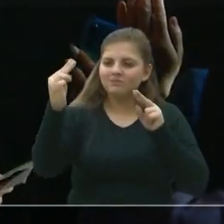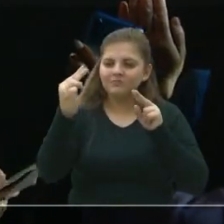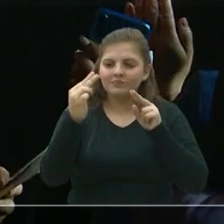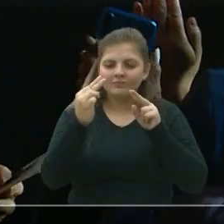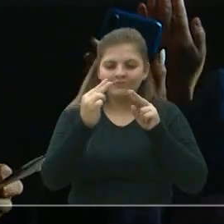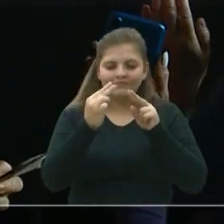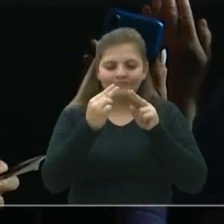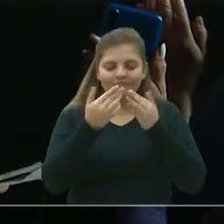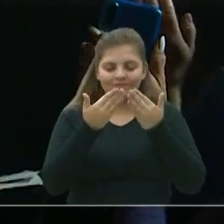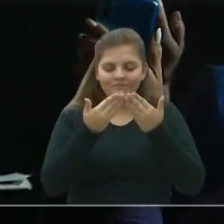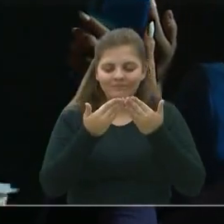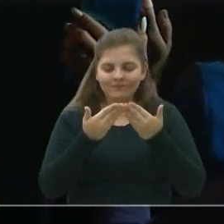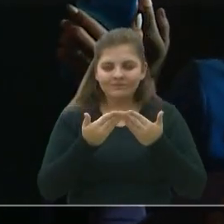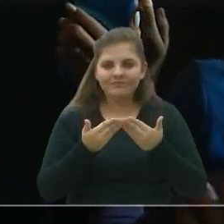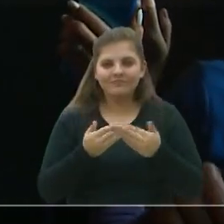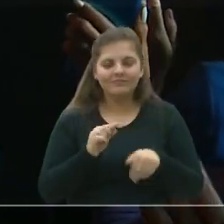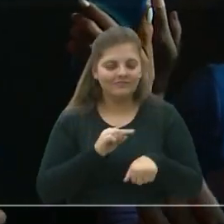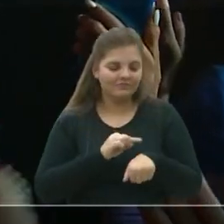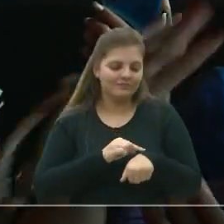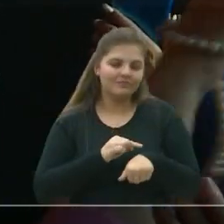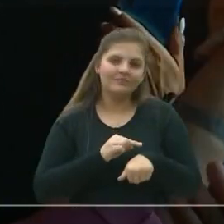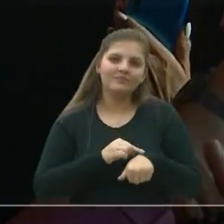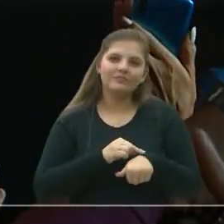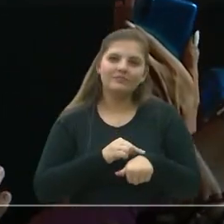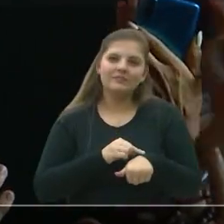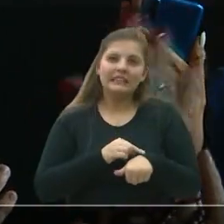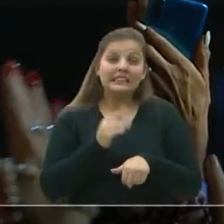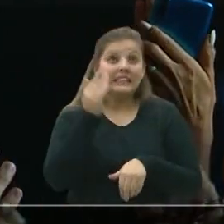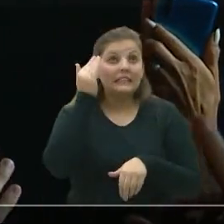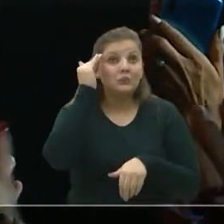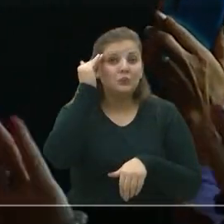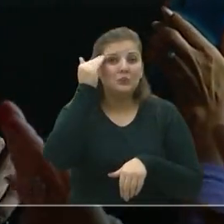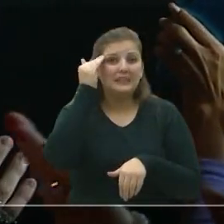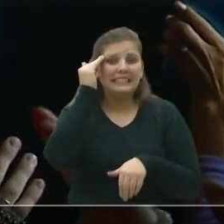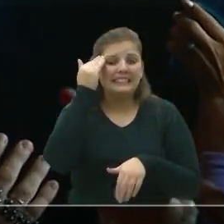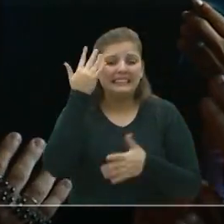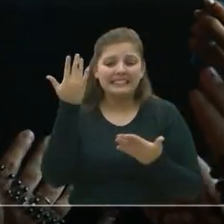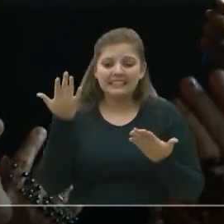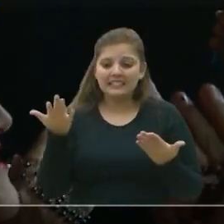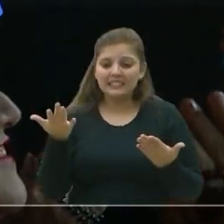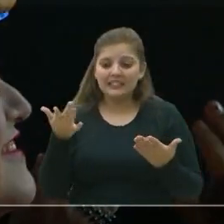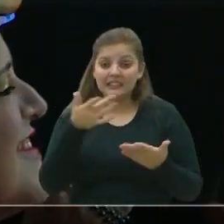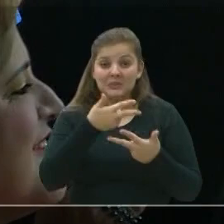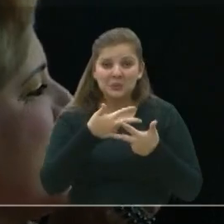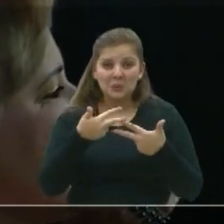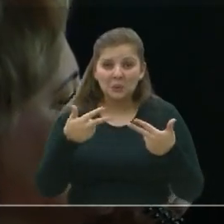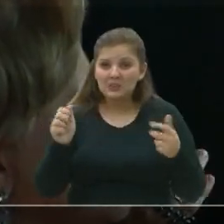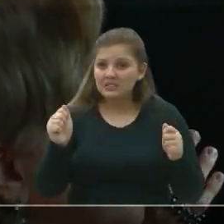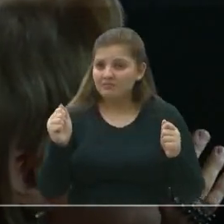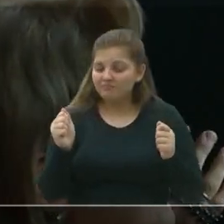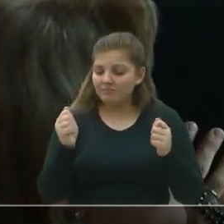momento. Ele até nem compreende direito as coisas que estão acontecendo.